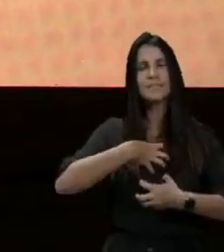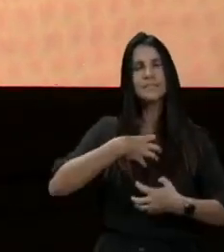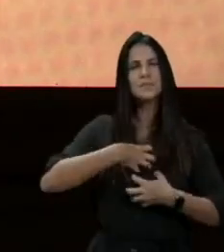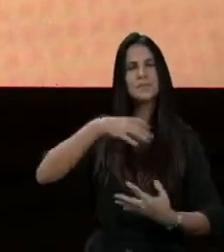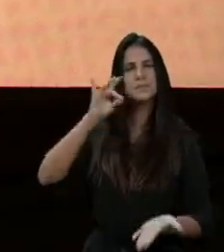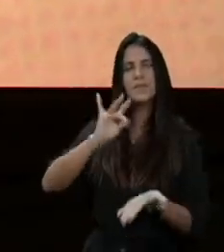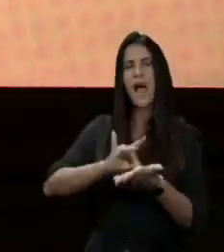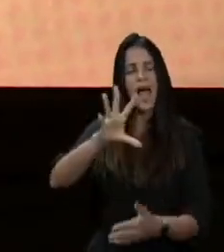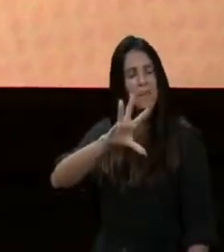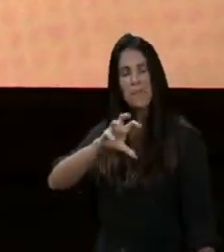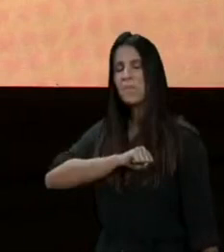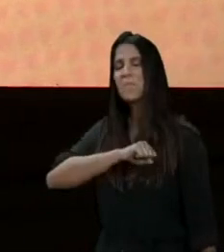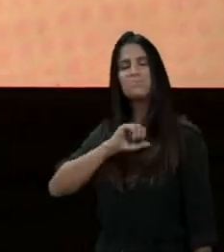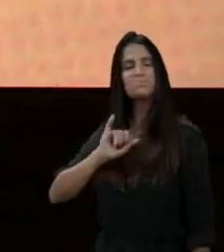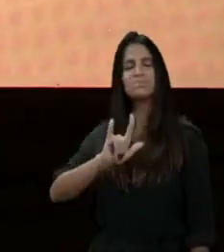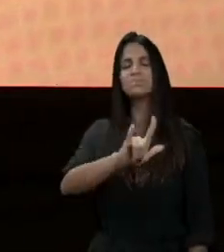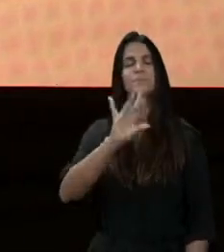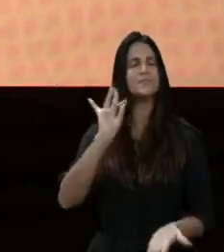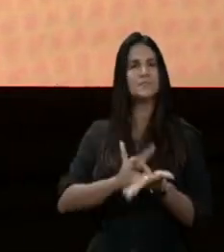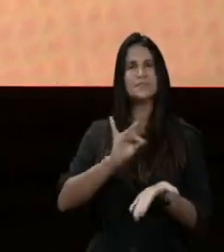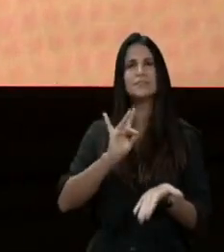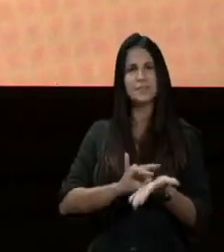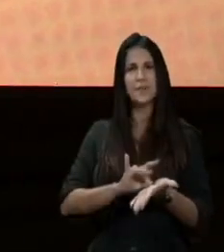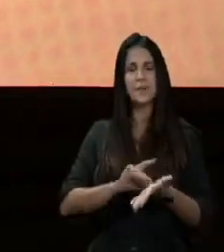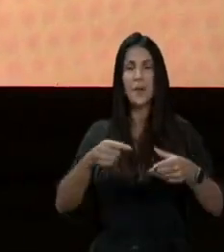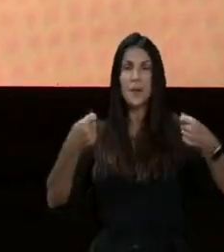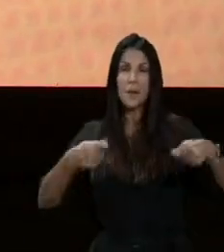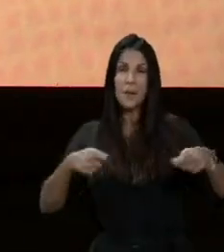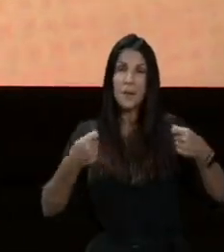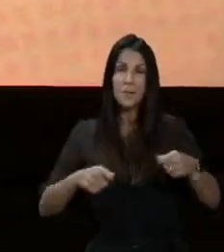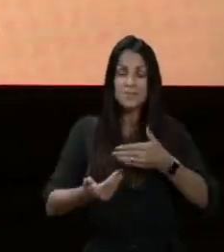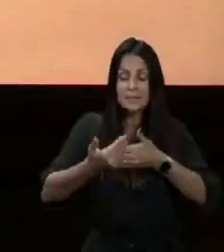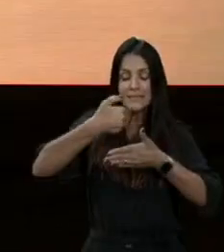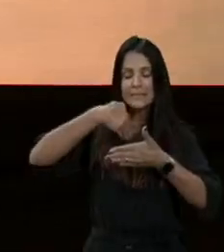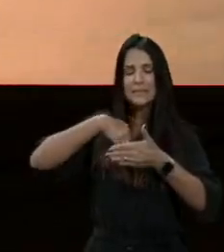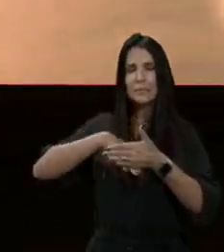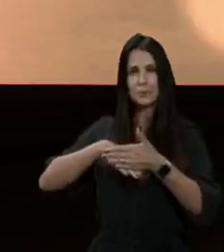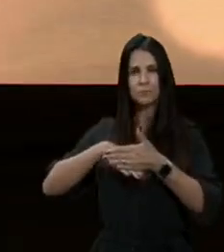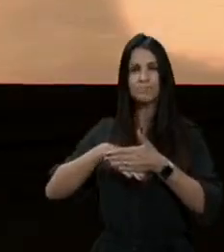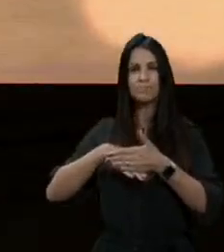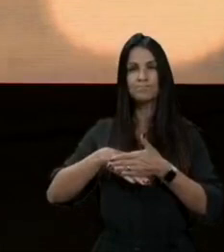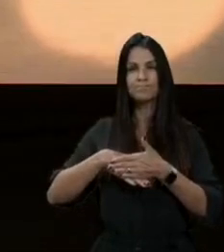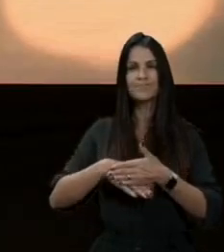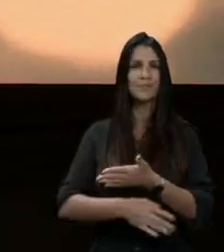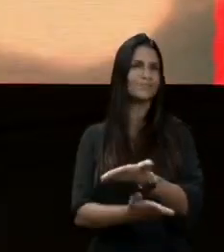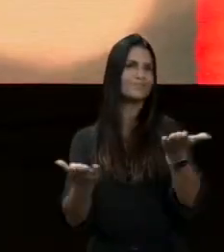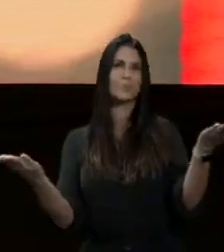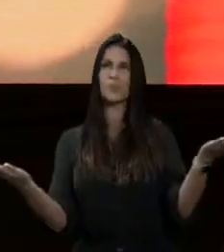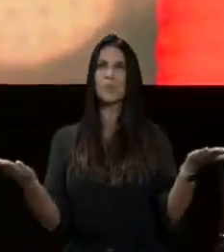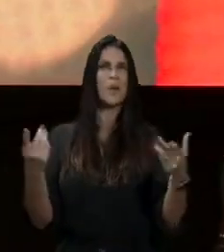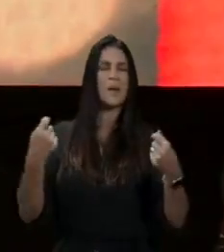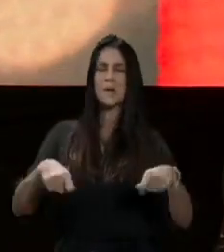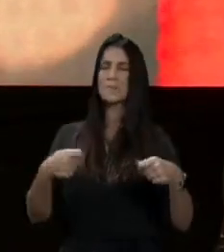e esse é o amor que a gente tem que nutrir é por isso que eu posso não tem que ver quanto a igreja o que